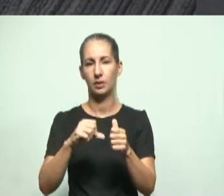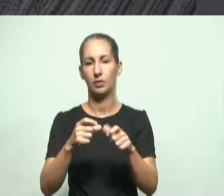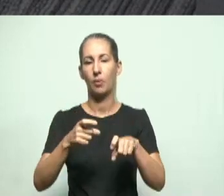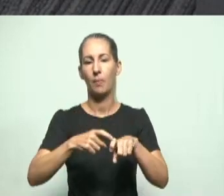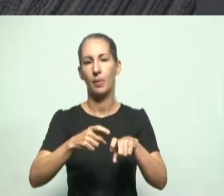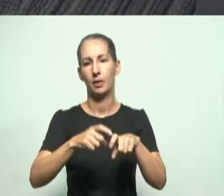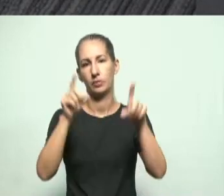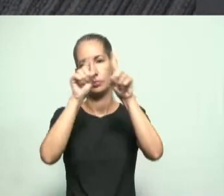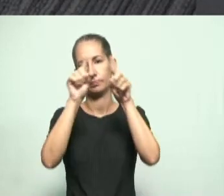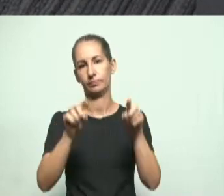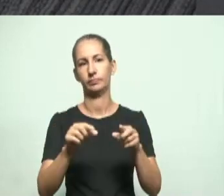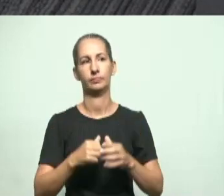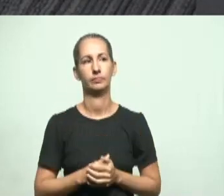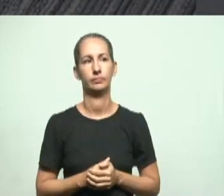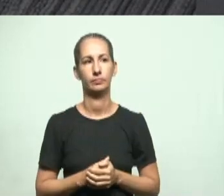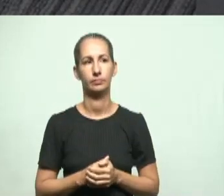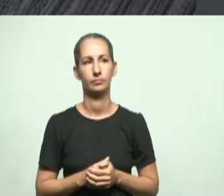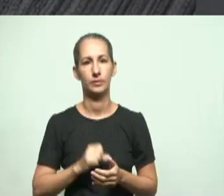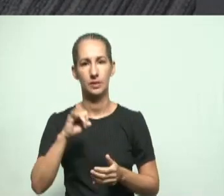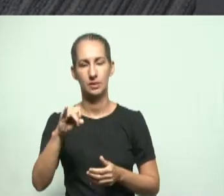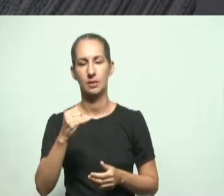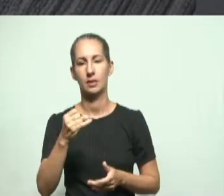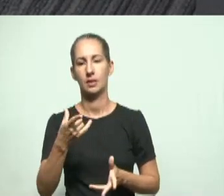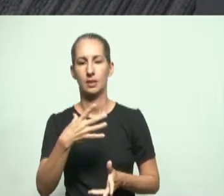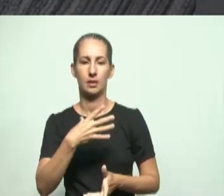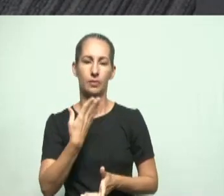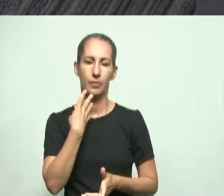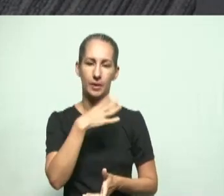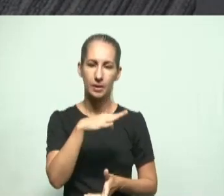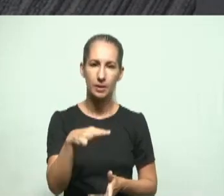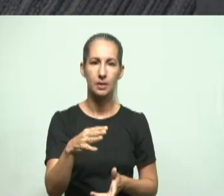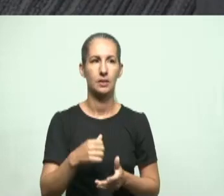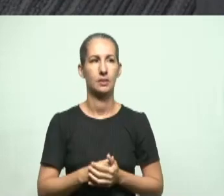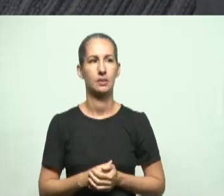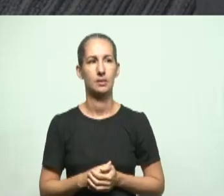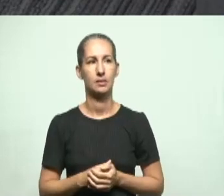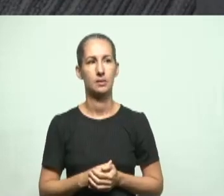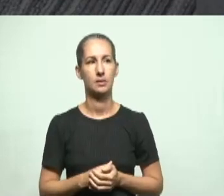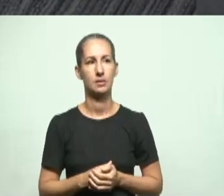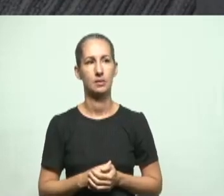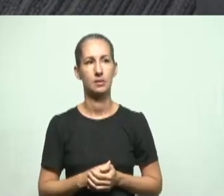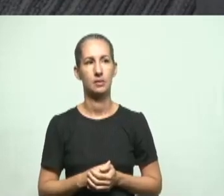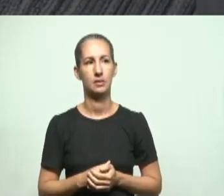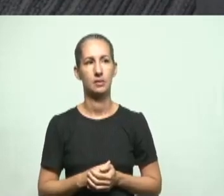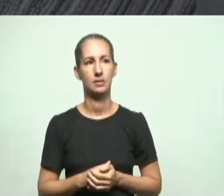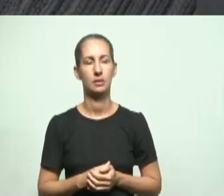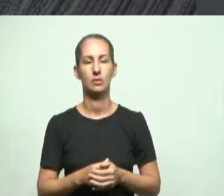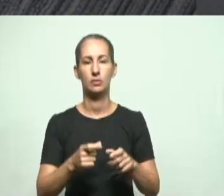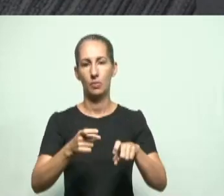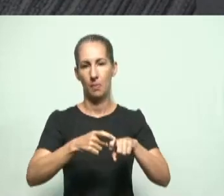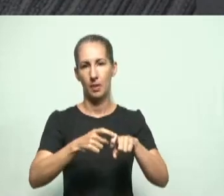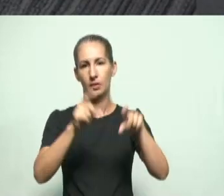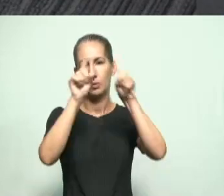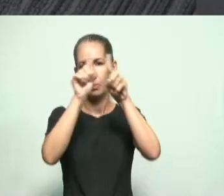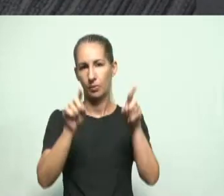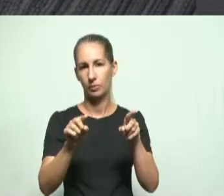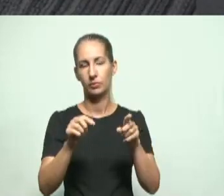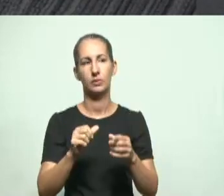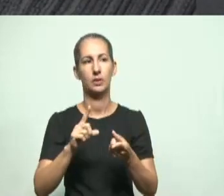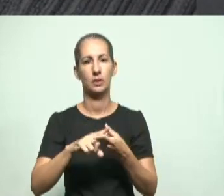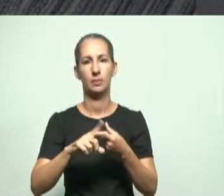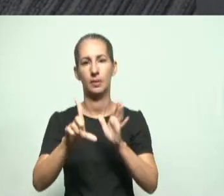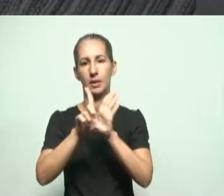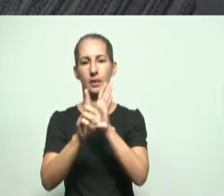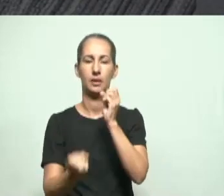médico. E aí, se tiver uma criança que usa fralda, agora vai ser a partir do laudo médico. E também a lei, quando ela